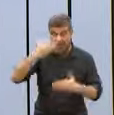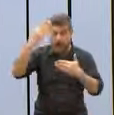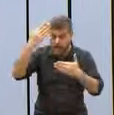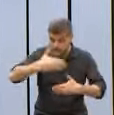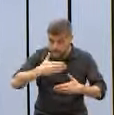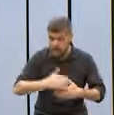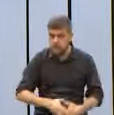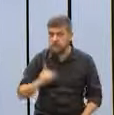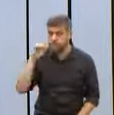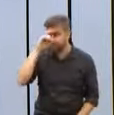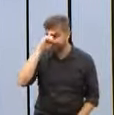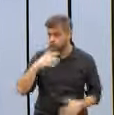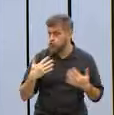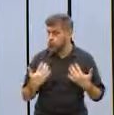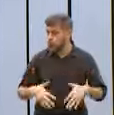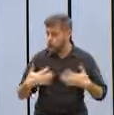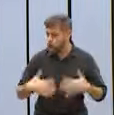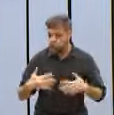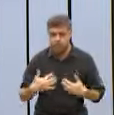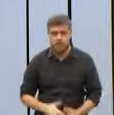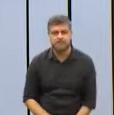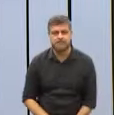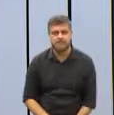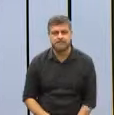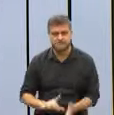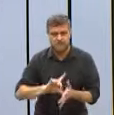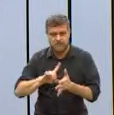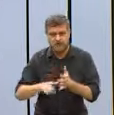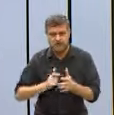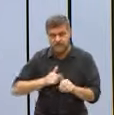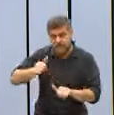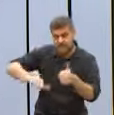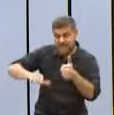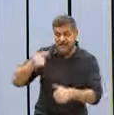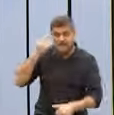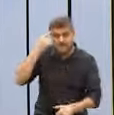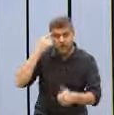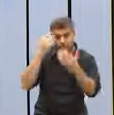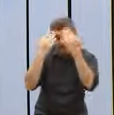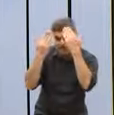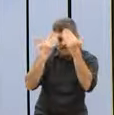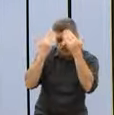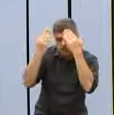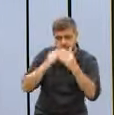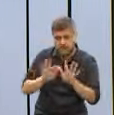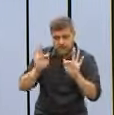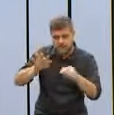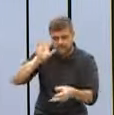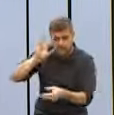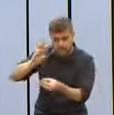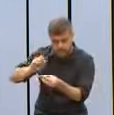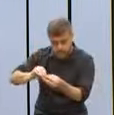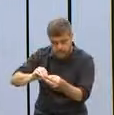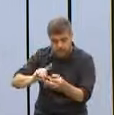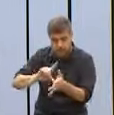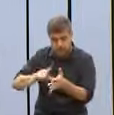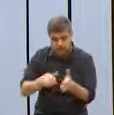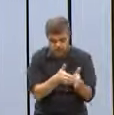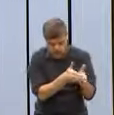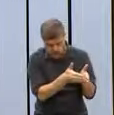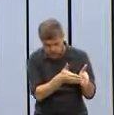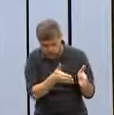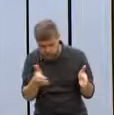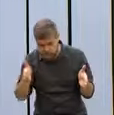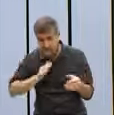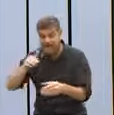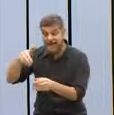poucas cidades que tem a prova e um dos mais altos níveis do país. Depois ainda uma avaliação psicológica e, por fim, depois